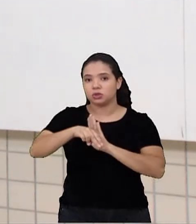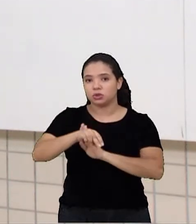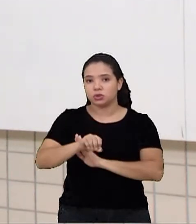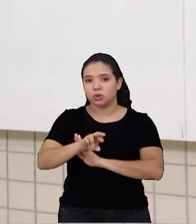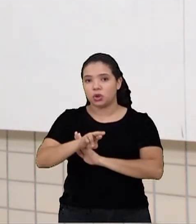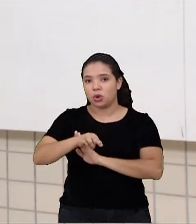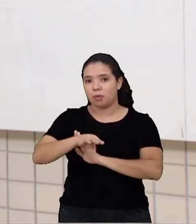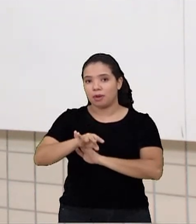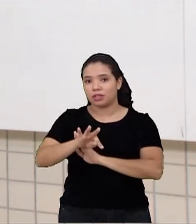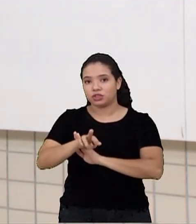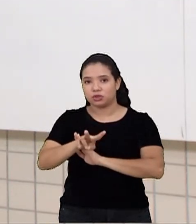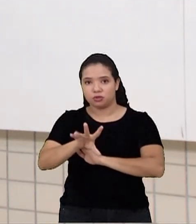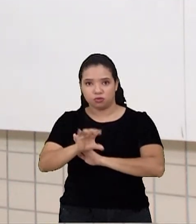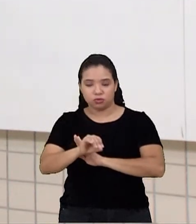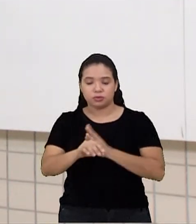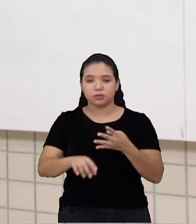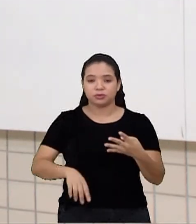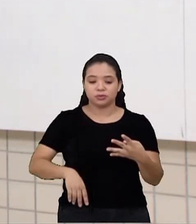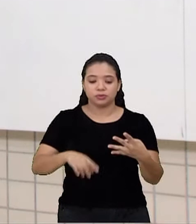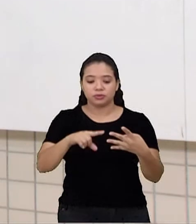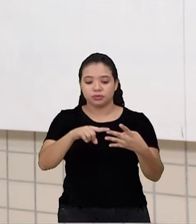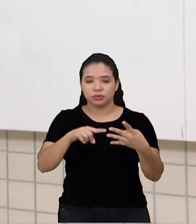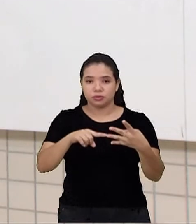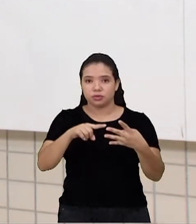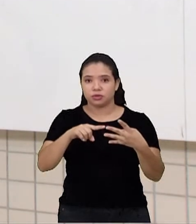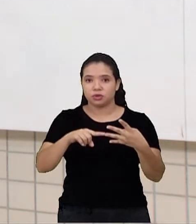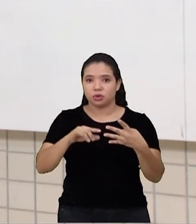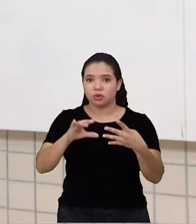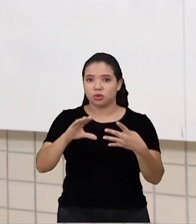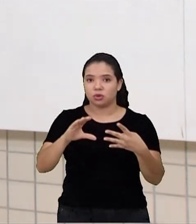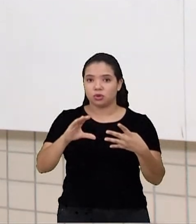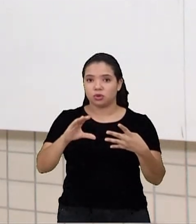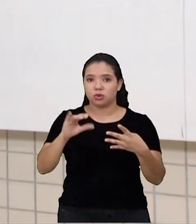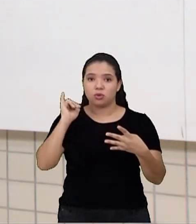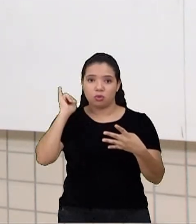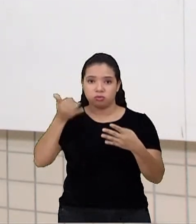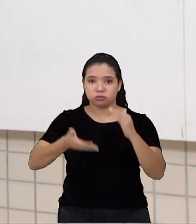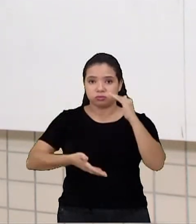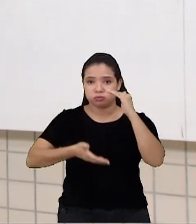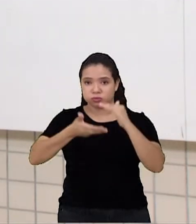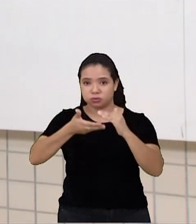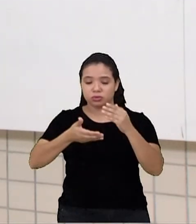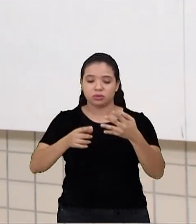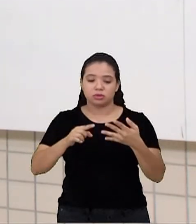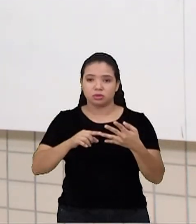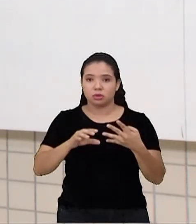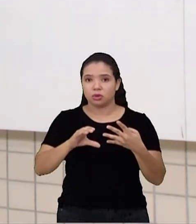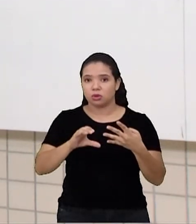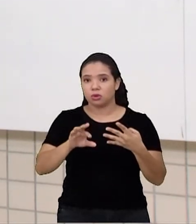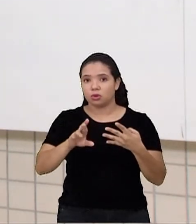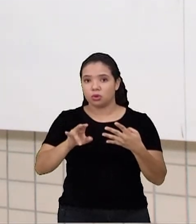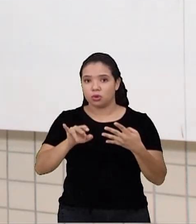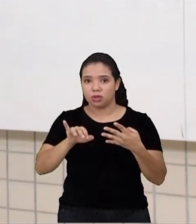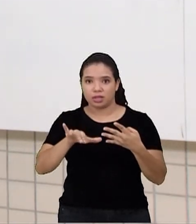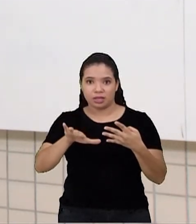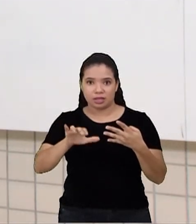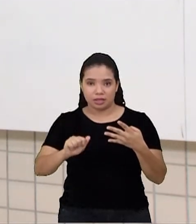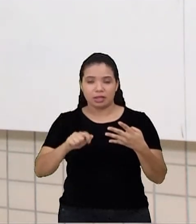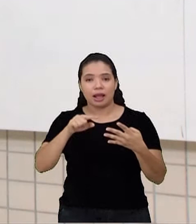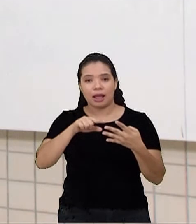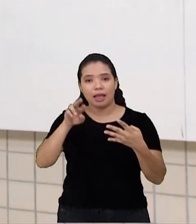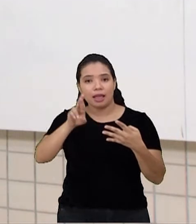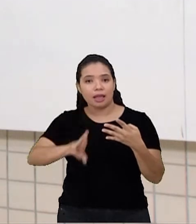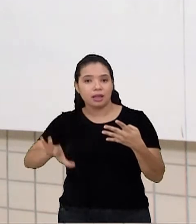crônica, vocês viram que tanto o conto quanto a crônica, eles tinham uma peculiaridade, eram